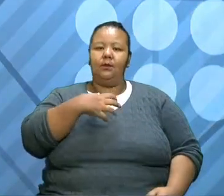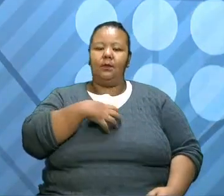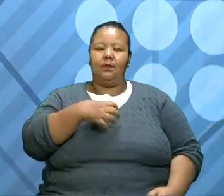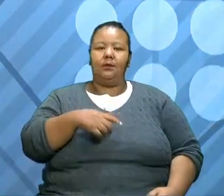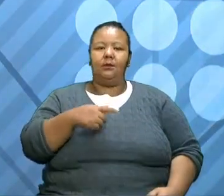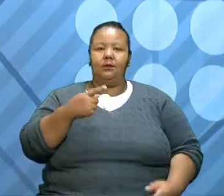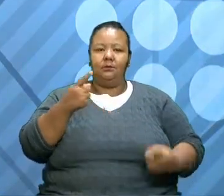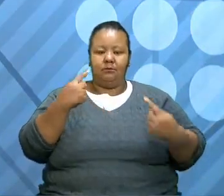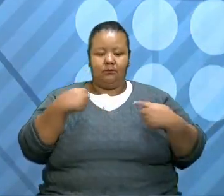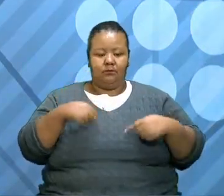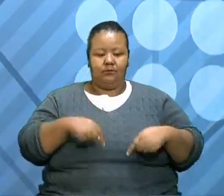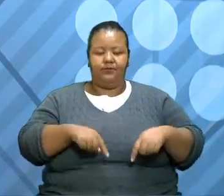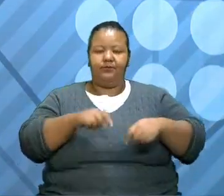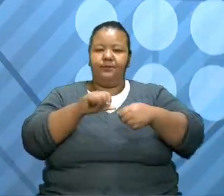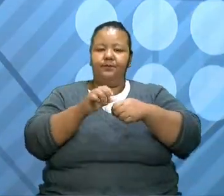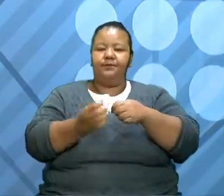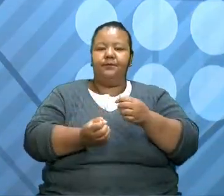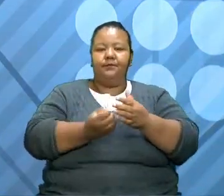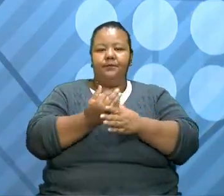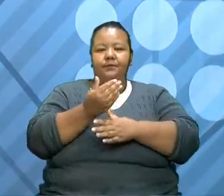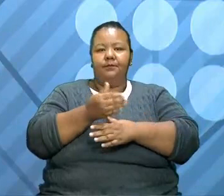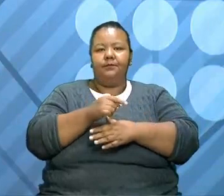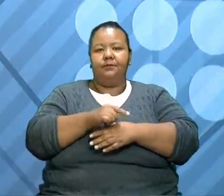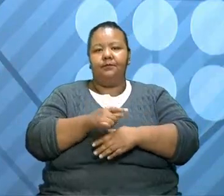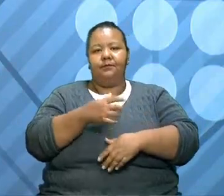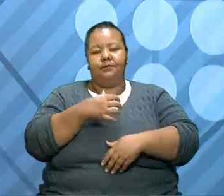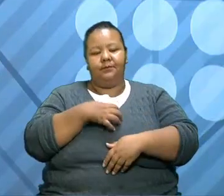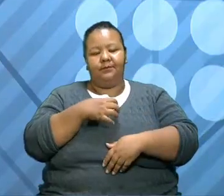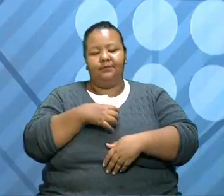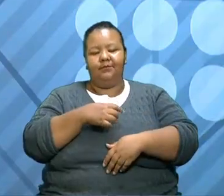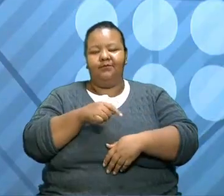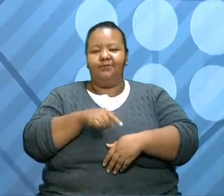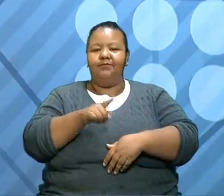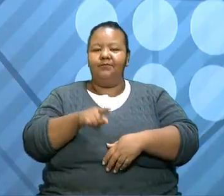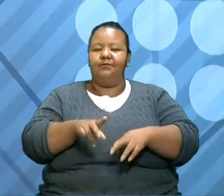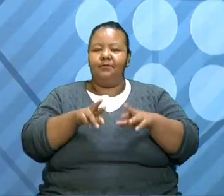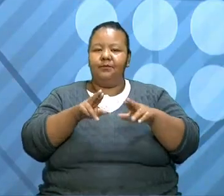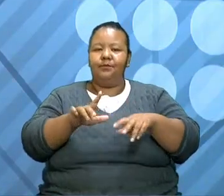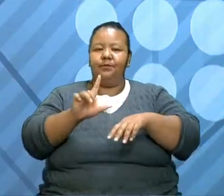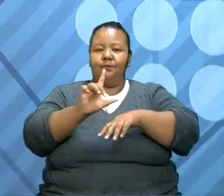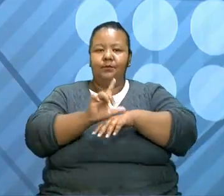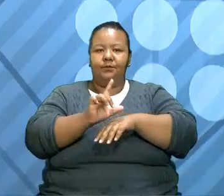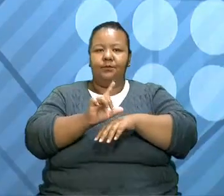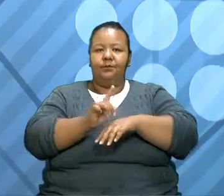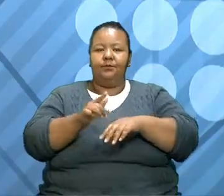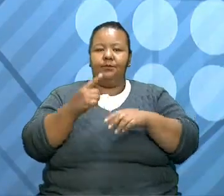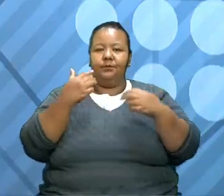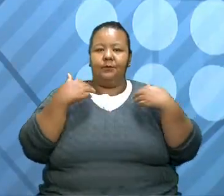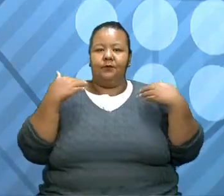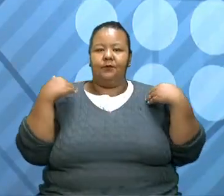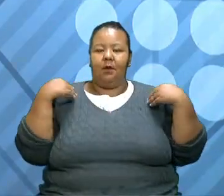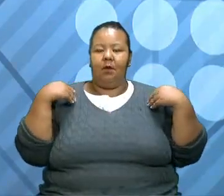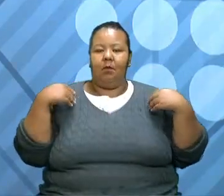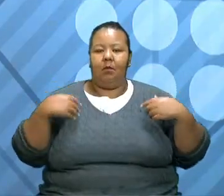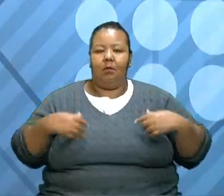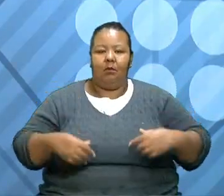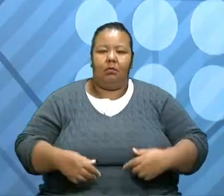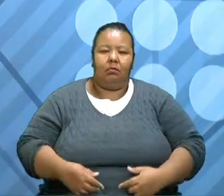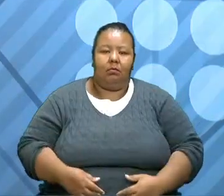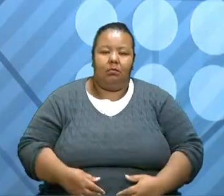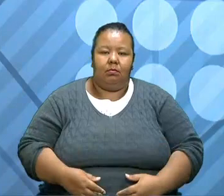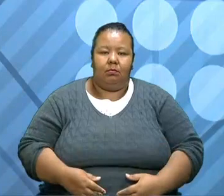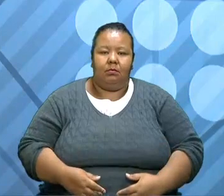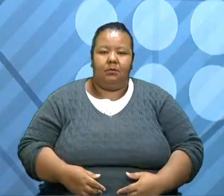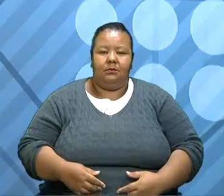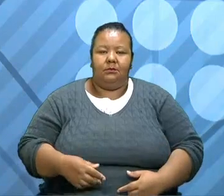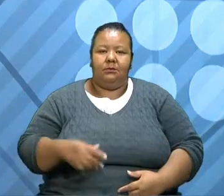se veste, você vai criando e sentindo essa sensação de líder. Então, em vez de você ficar com a postura toda torta,